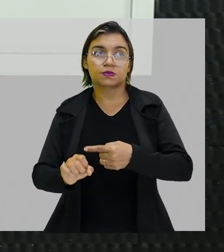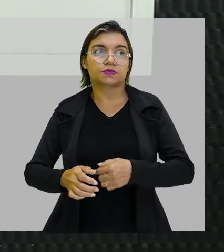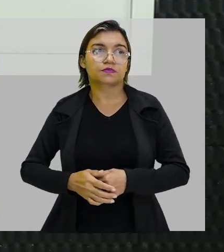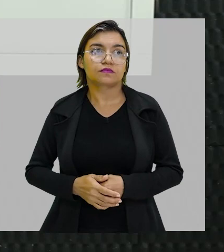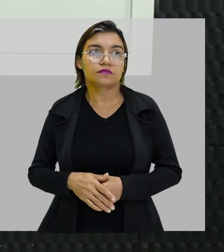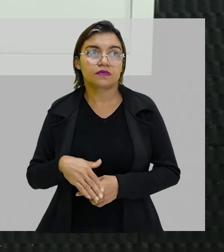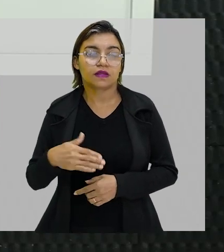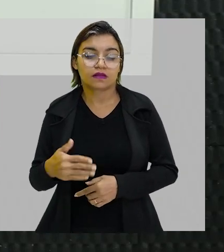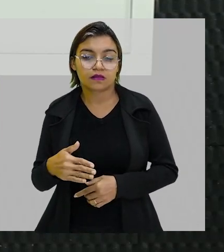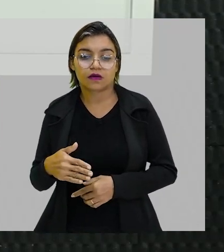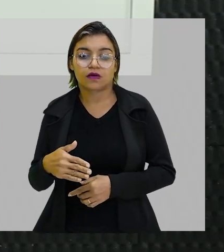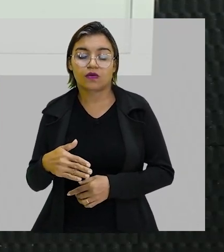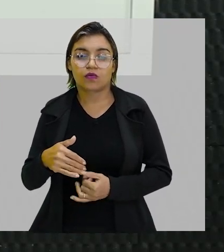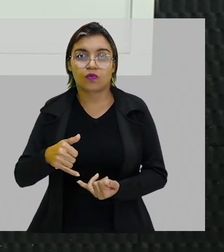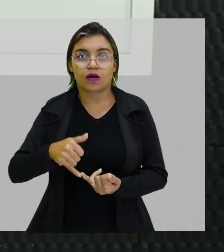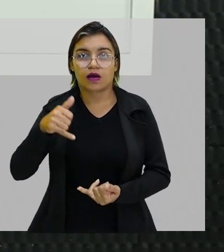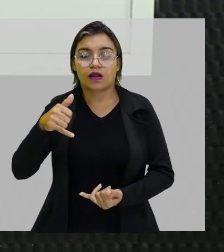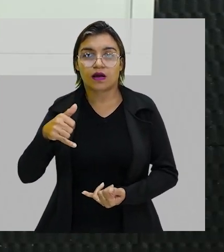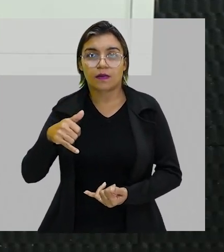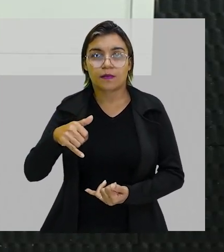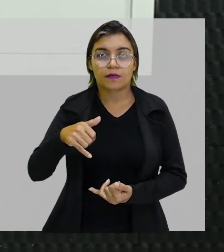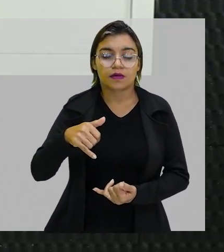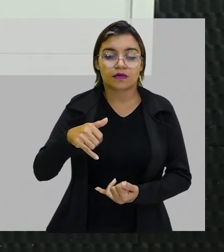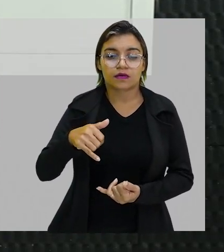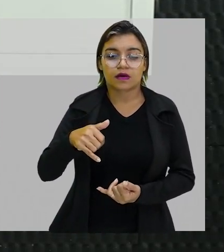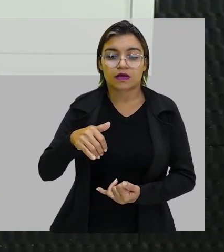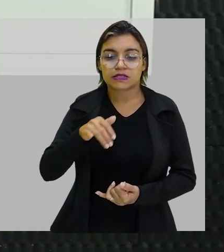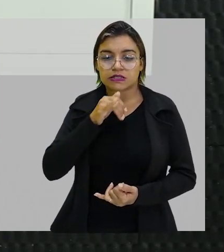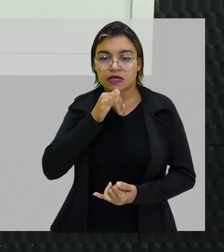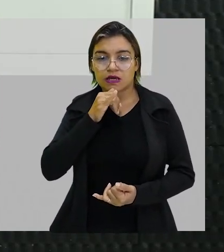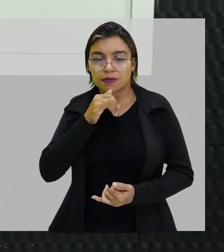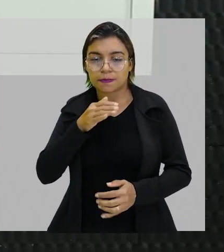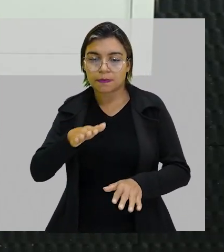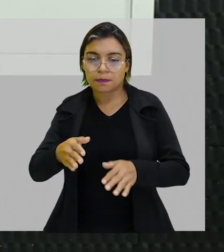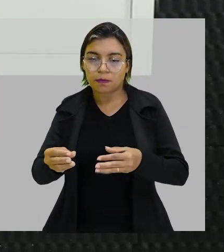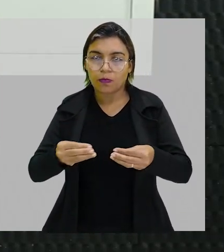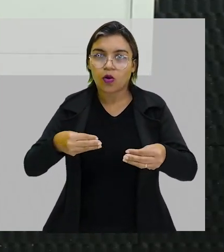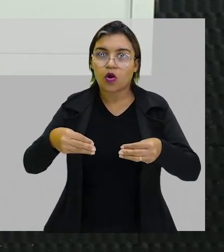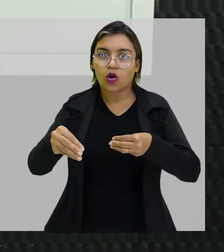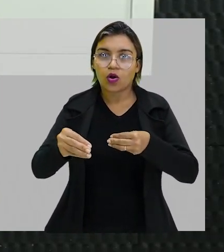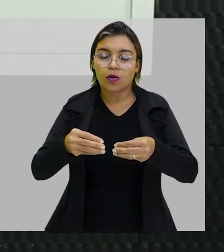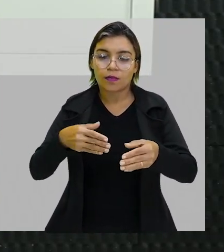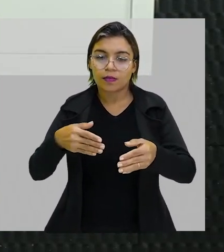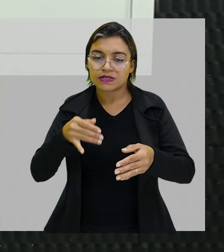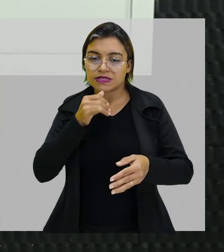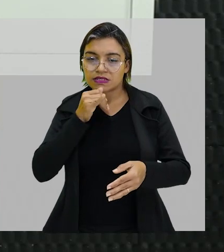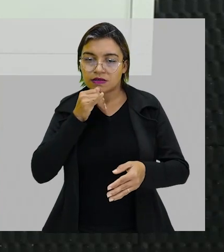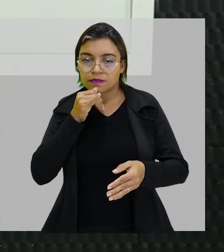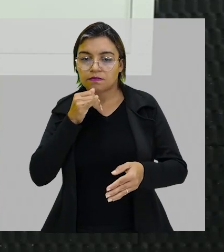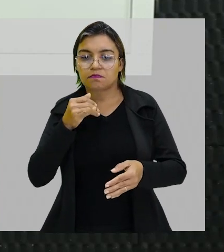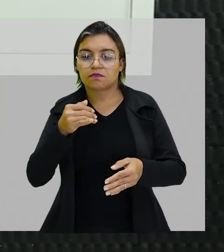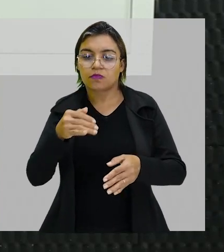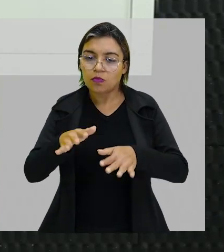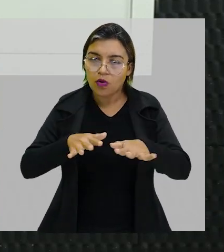move aqui com uma velocidade de 10. Ok? E o campo magnético